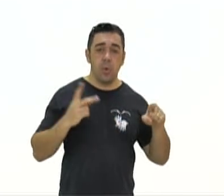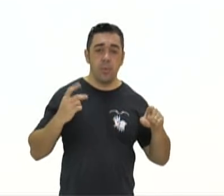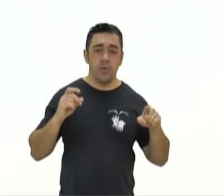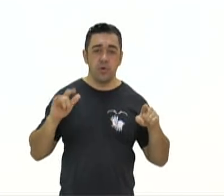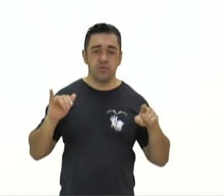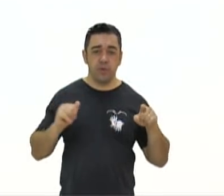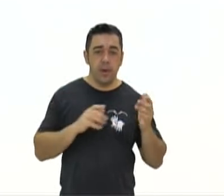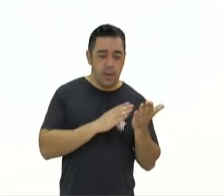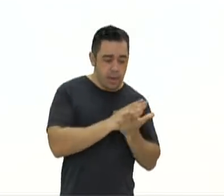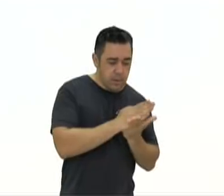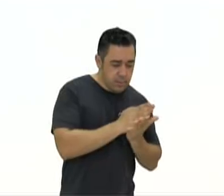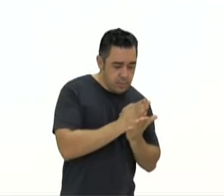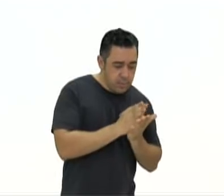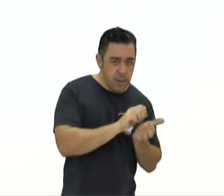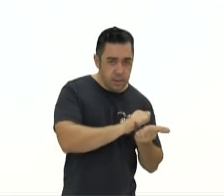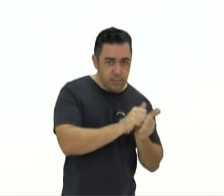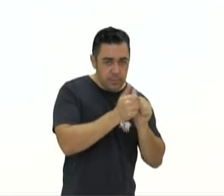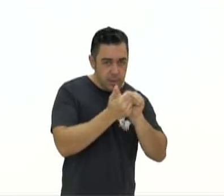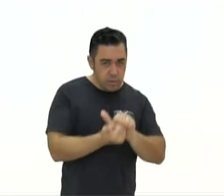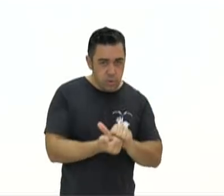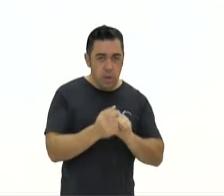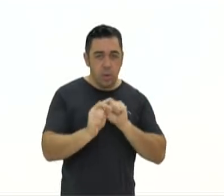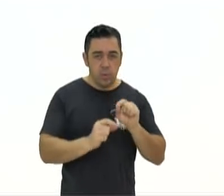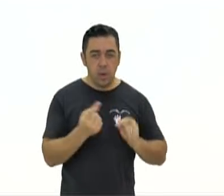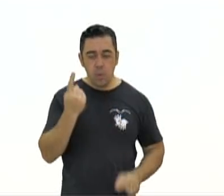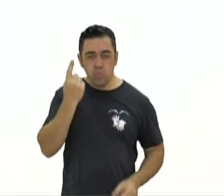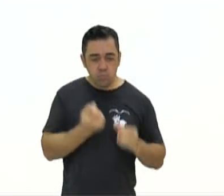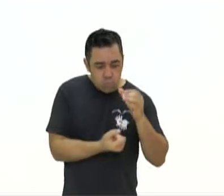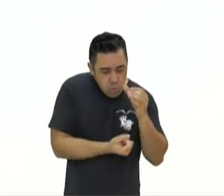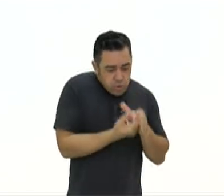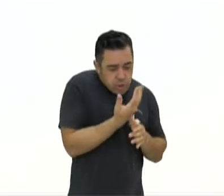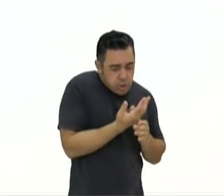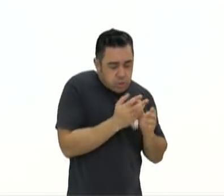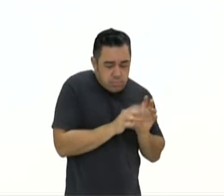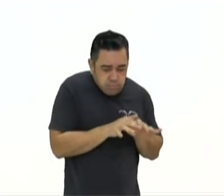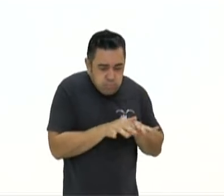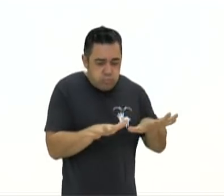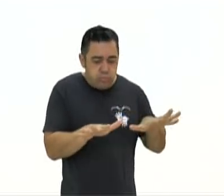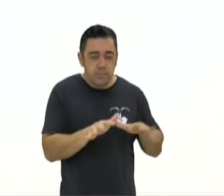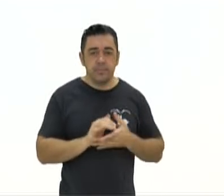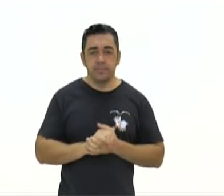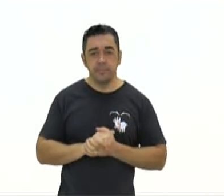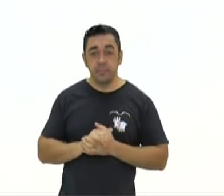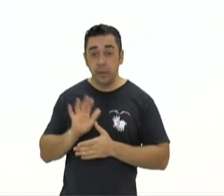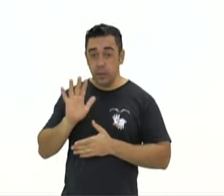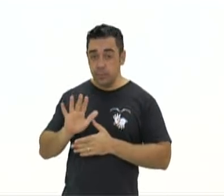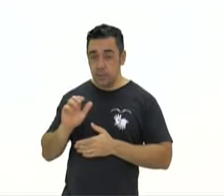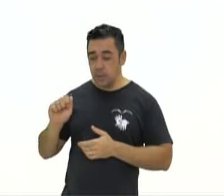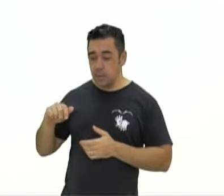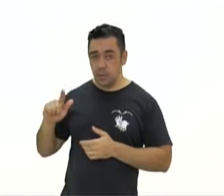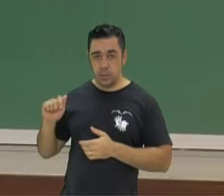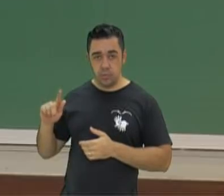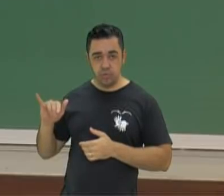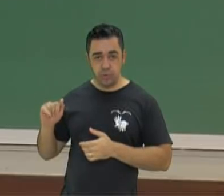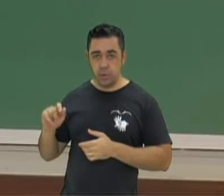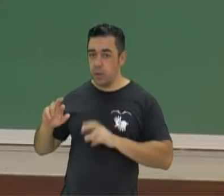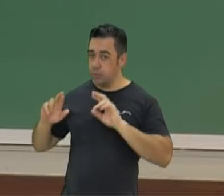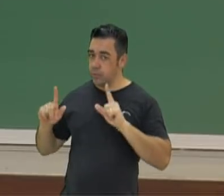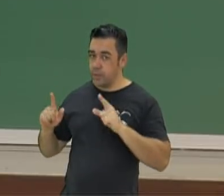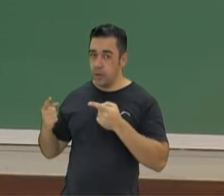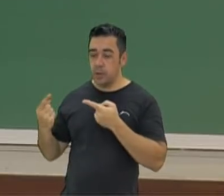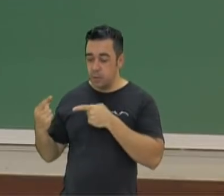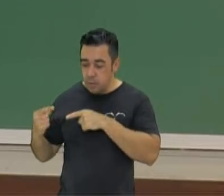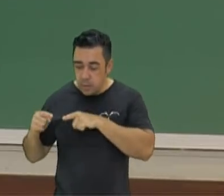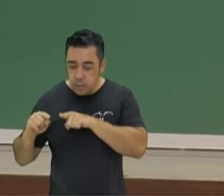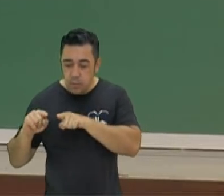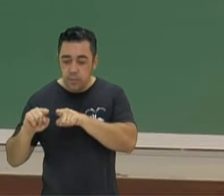falou da irradiação adaptativa, que é aquele que tem um ancestral comum que dá origem a várias espécies. No caso da analogia, é o contrário, né?